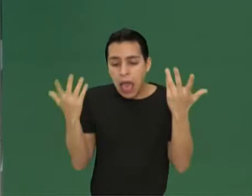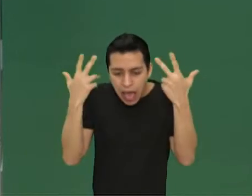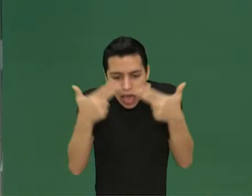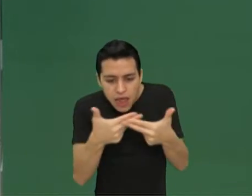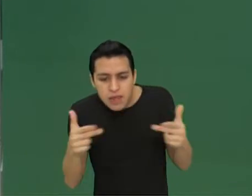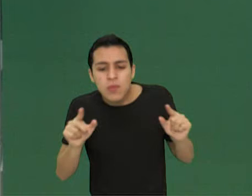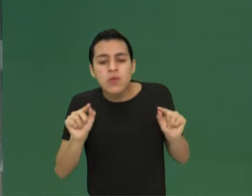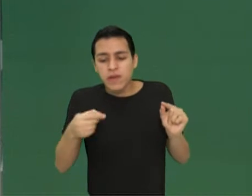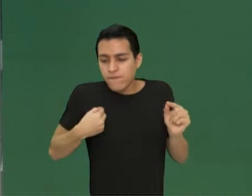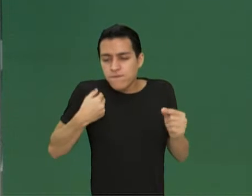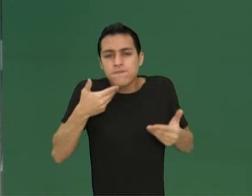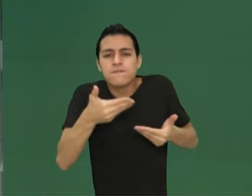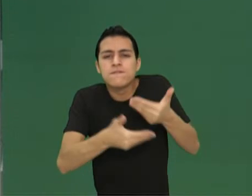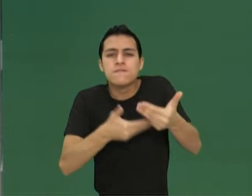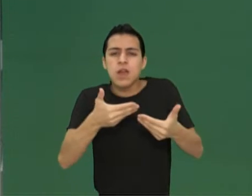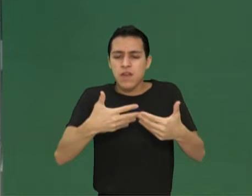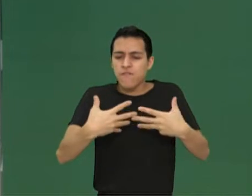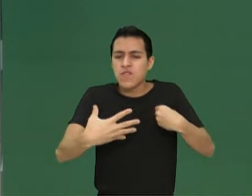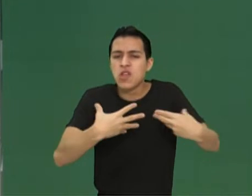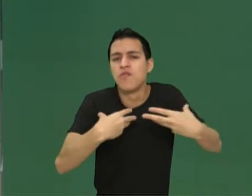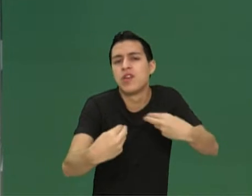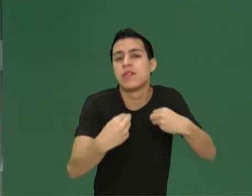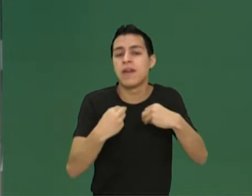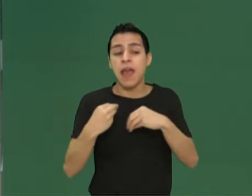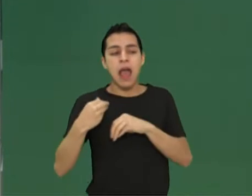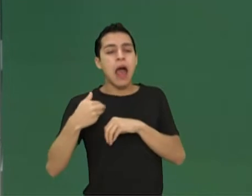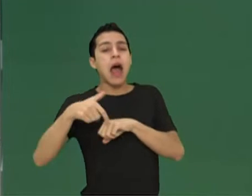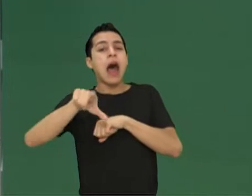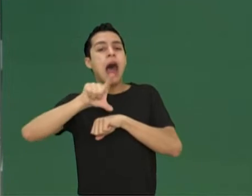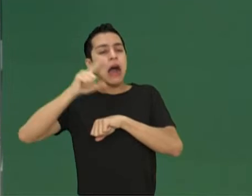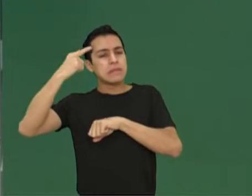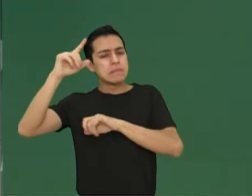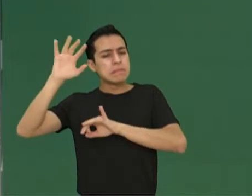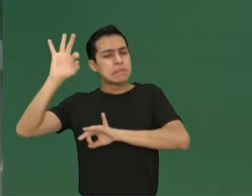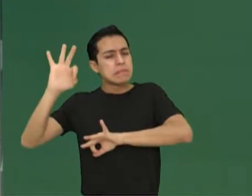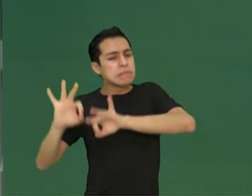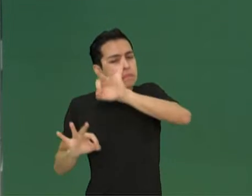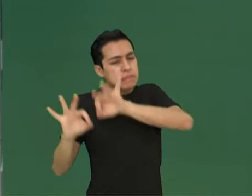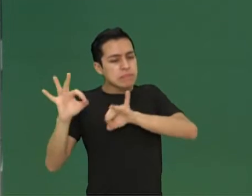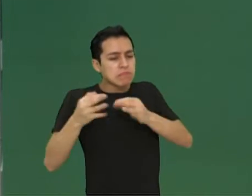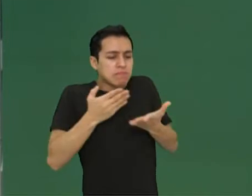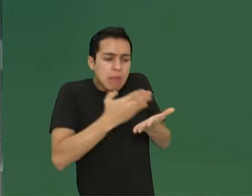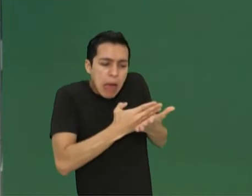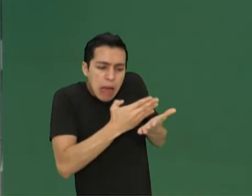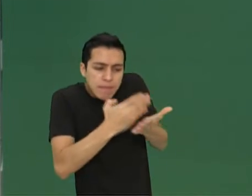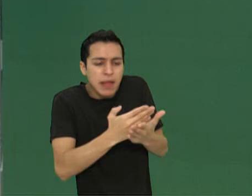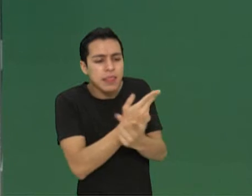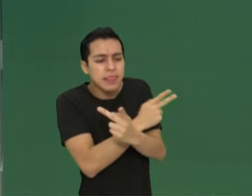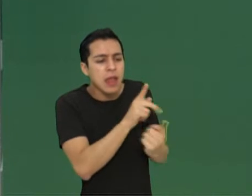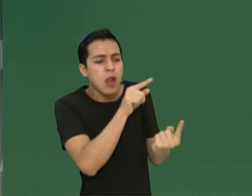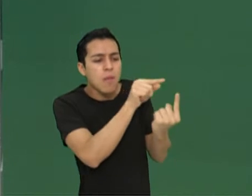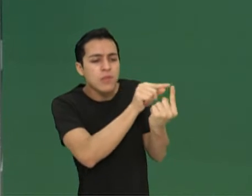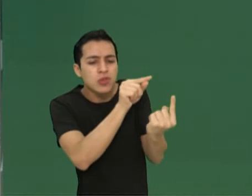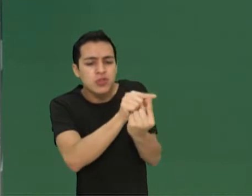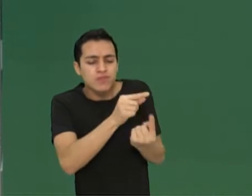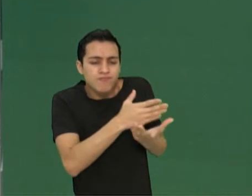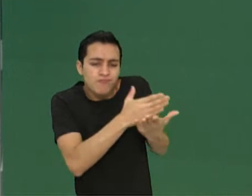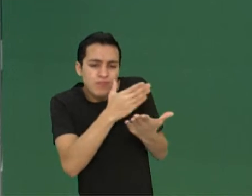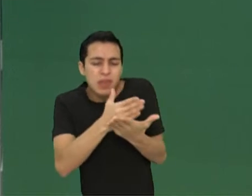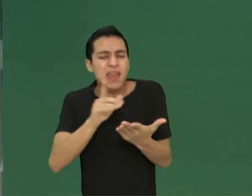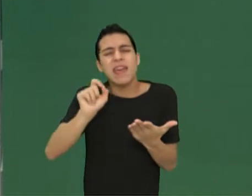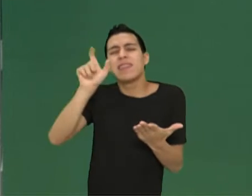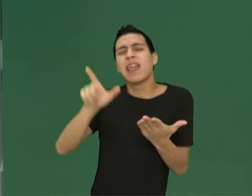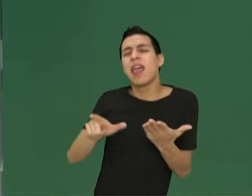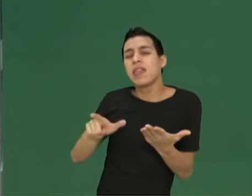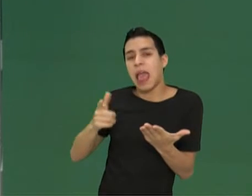é sobreviver e se reproduzir. Alguém, né, alguma inteligência deve ter determinado essa finalidade. Tá? Então, tal ser só